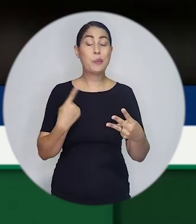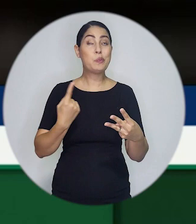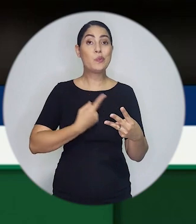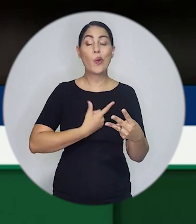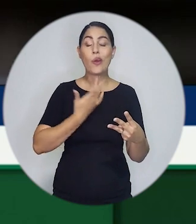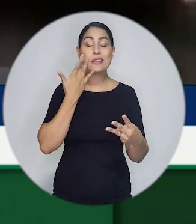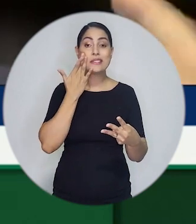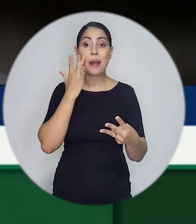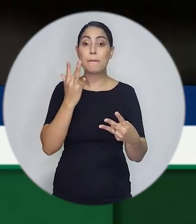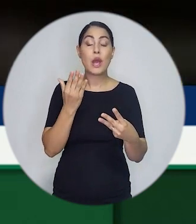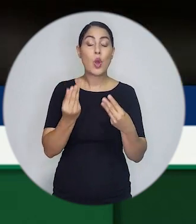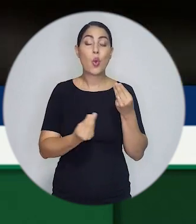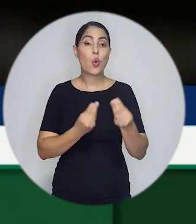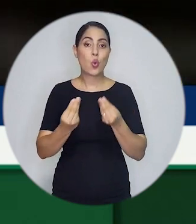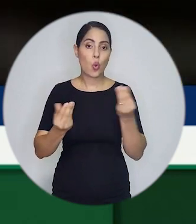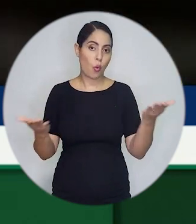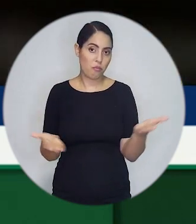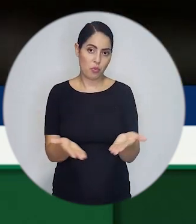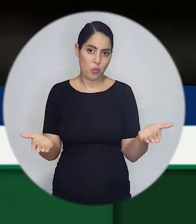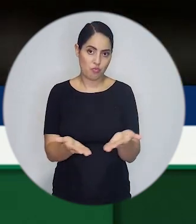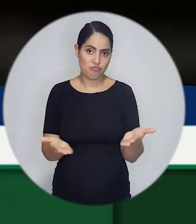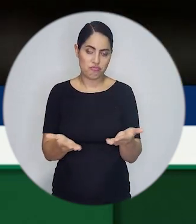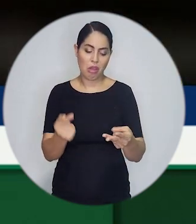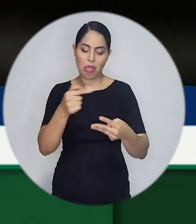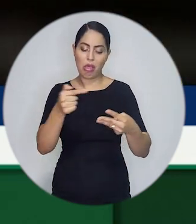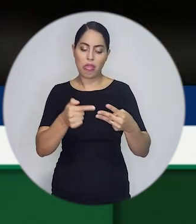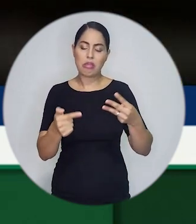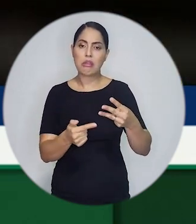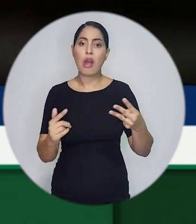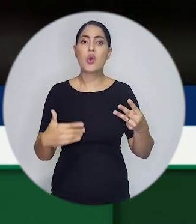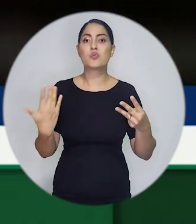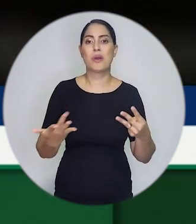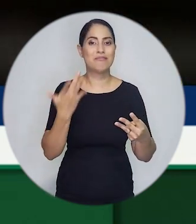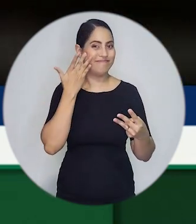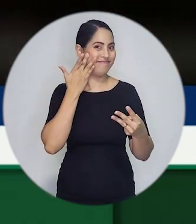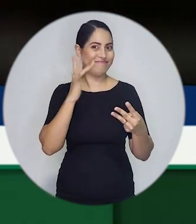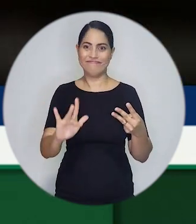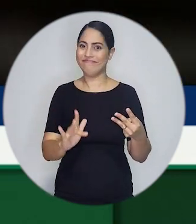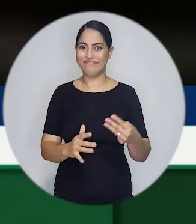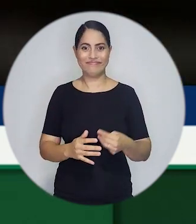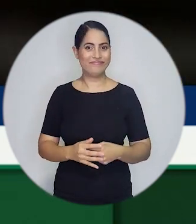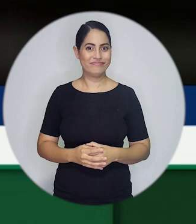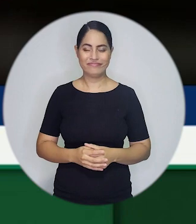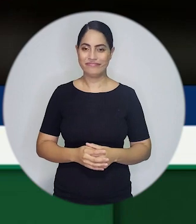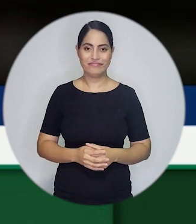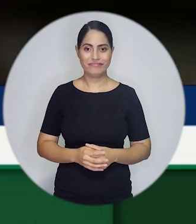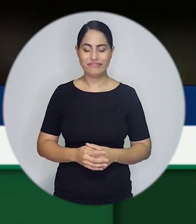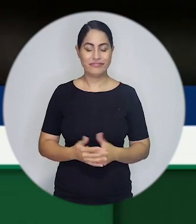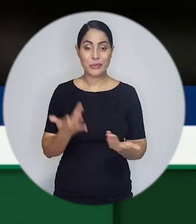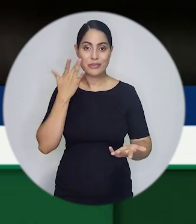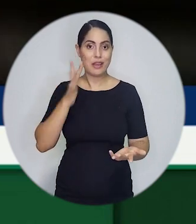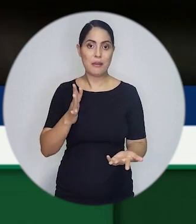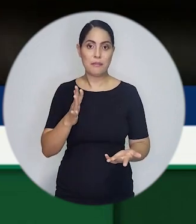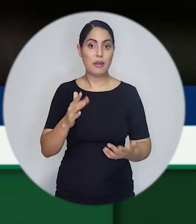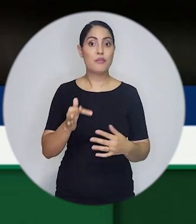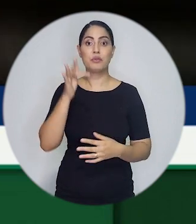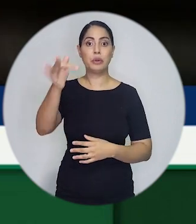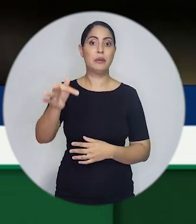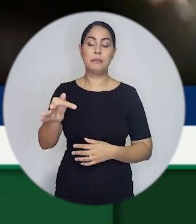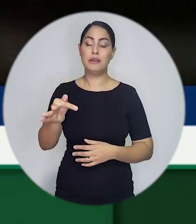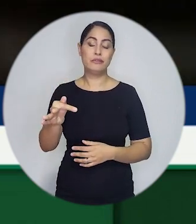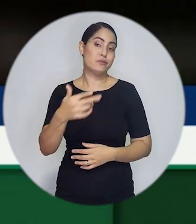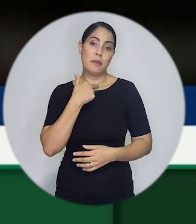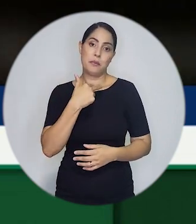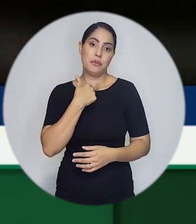isso, nós não podemos saber hoje, de antemão, qual é a carga tributária incidente. Não podemos e